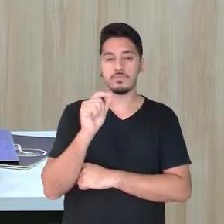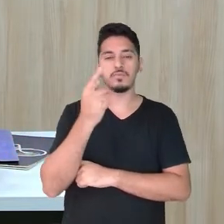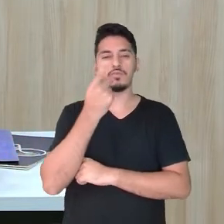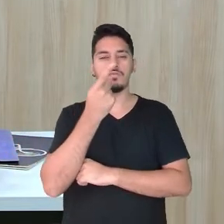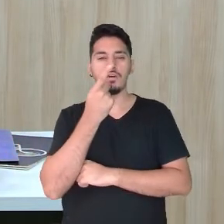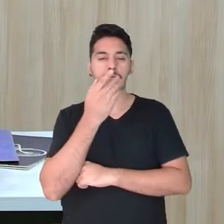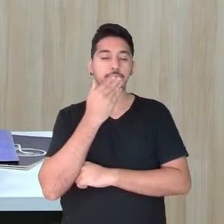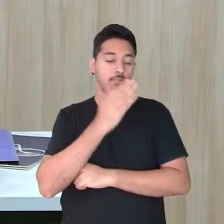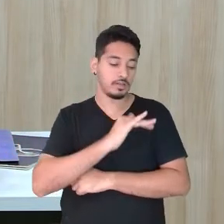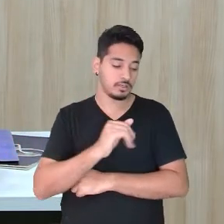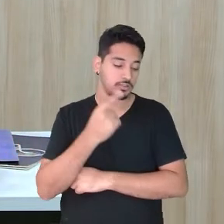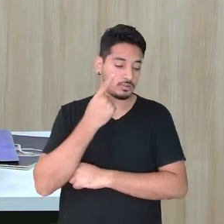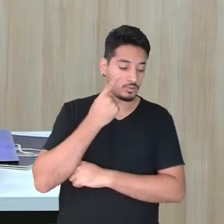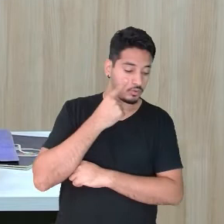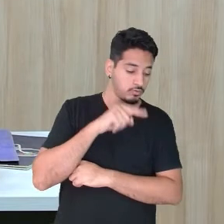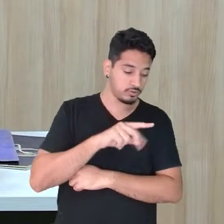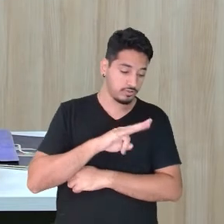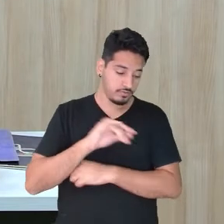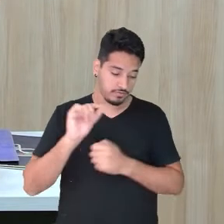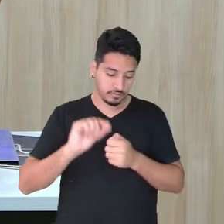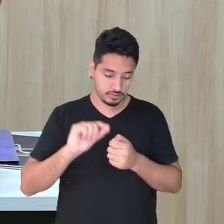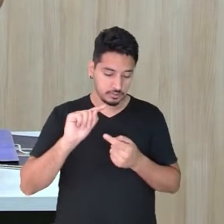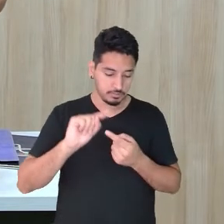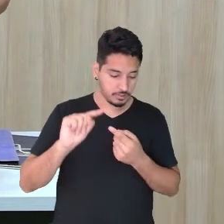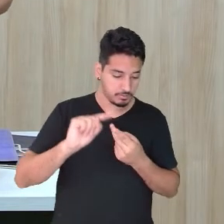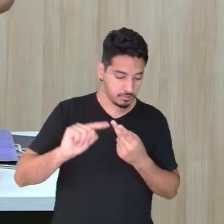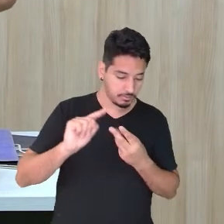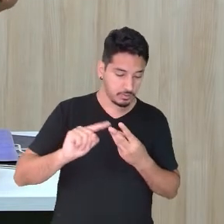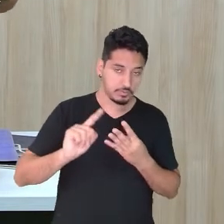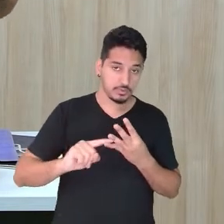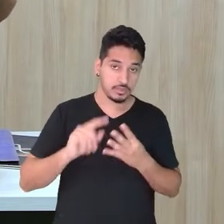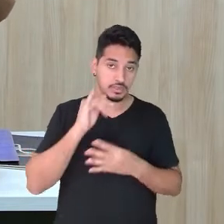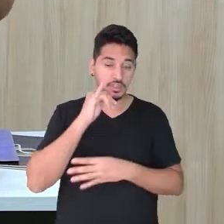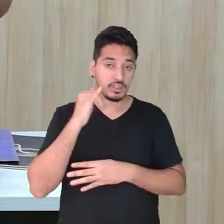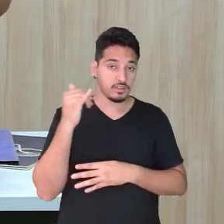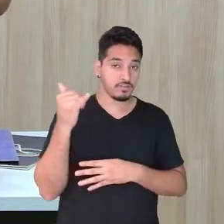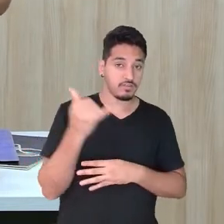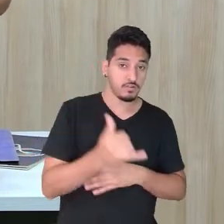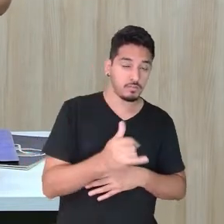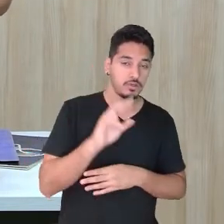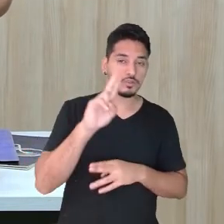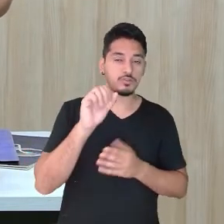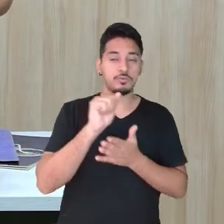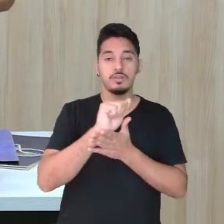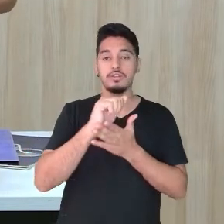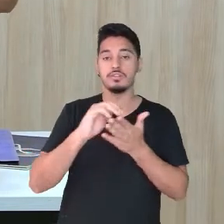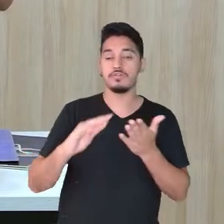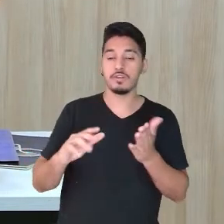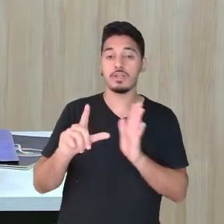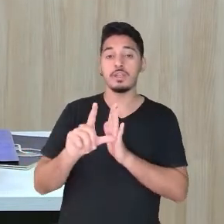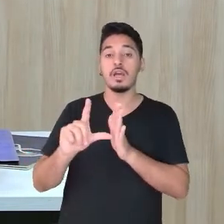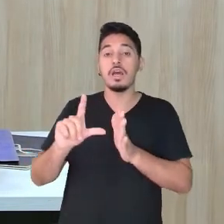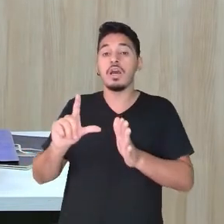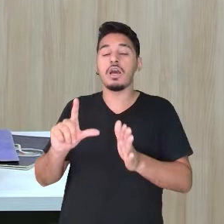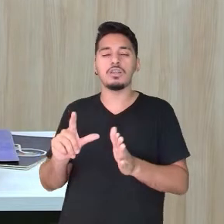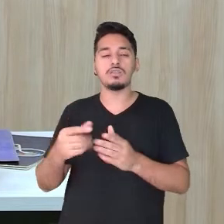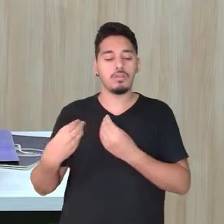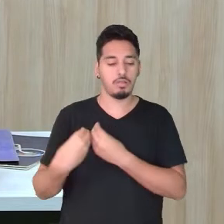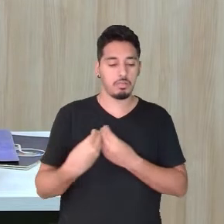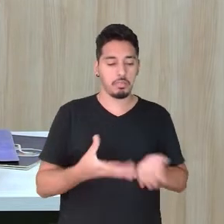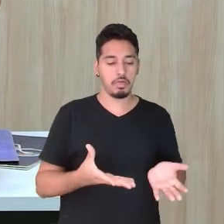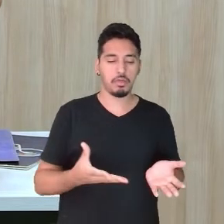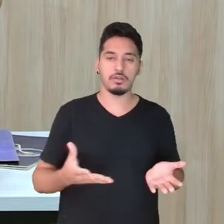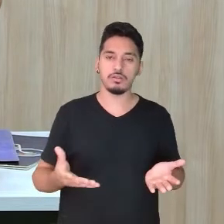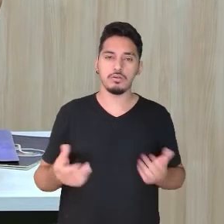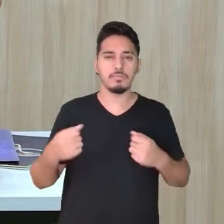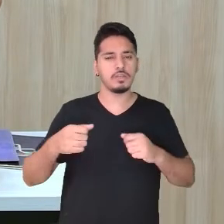dizer para a criança o que é que ela vai fazer, de trazer as informações sobre a atividade antes de simplesmente colocar